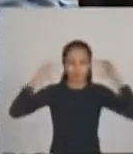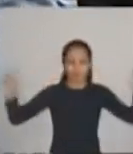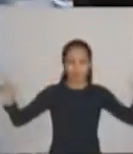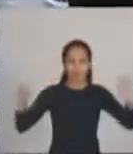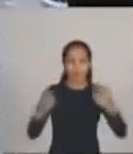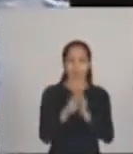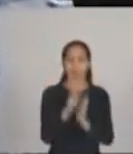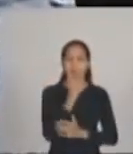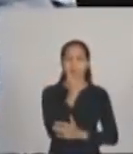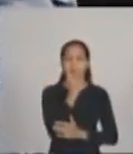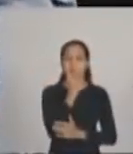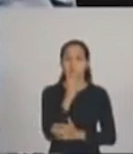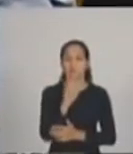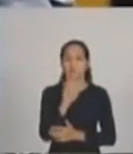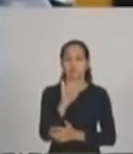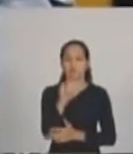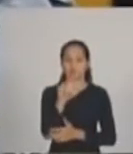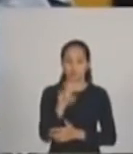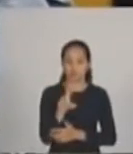tem...